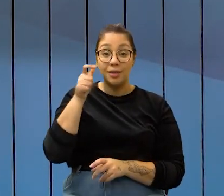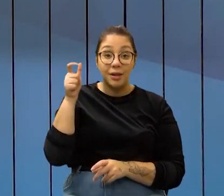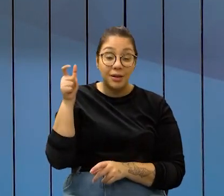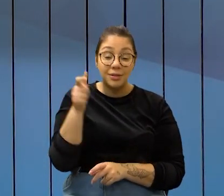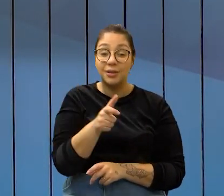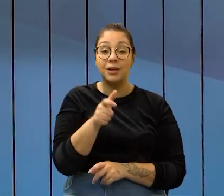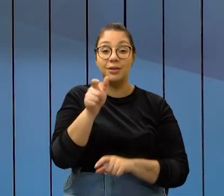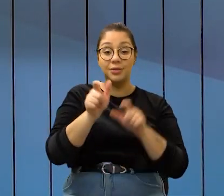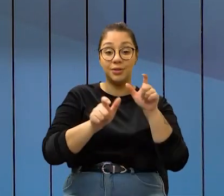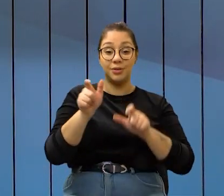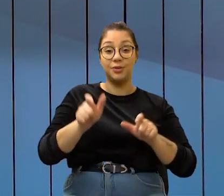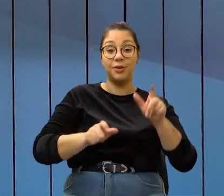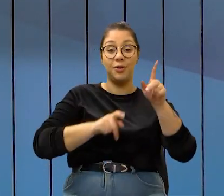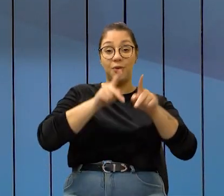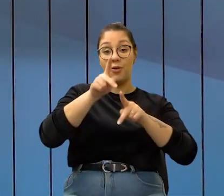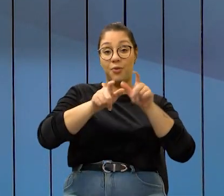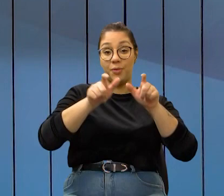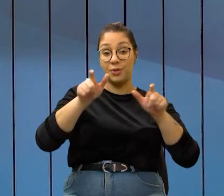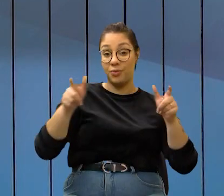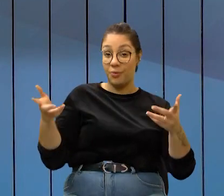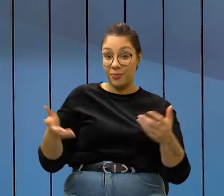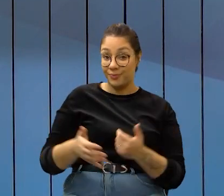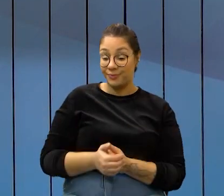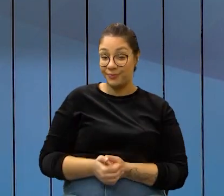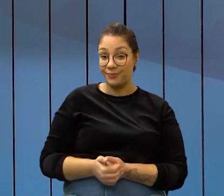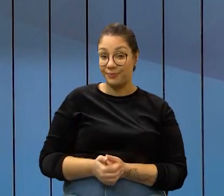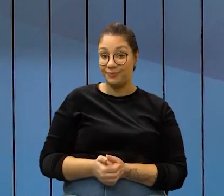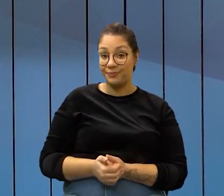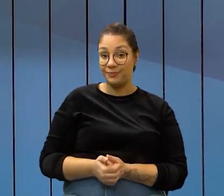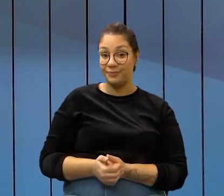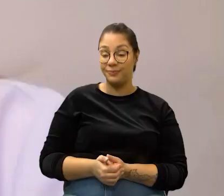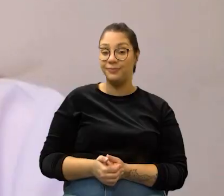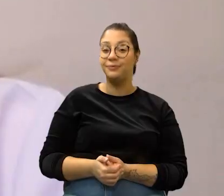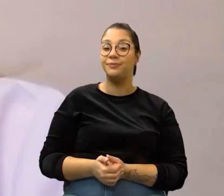que seria interessante falar para o nosso público?